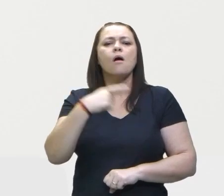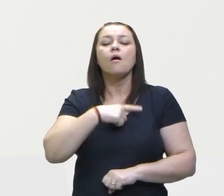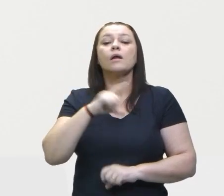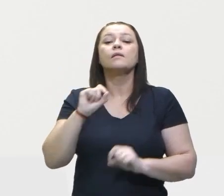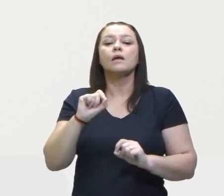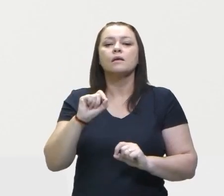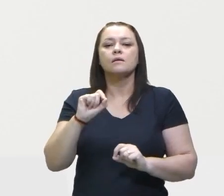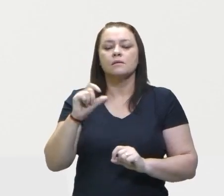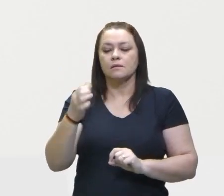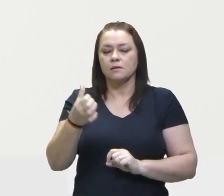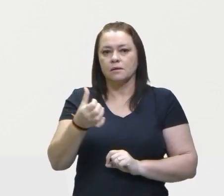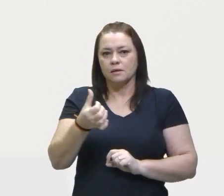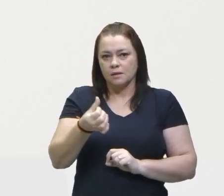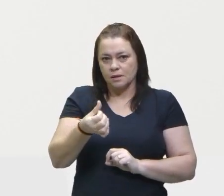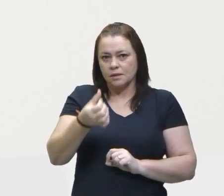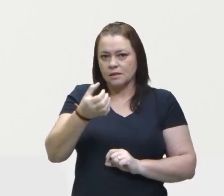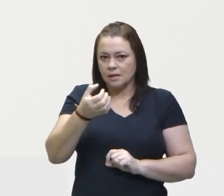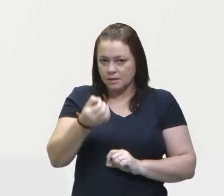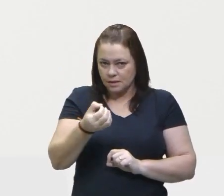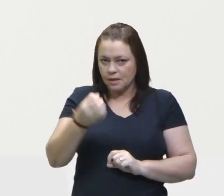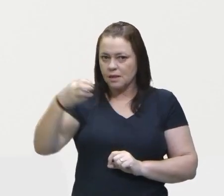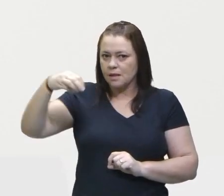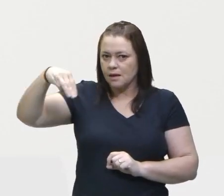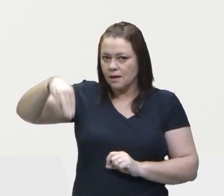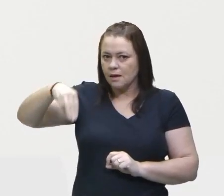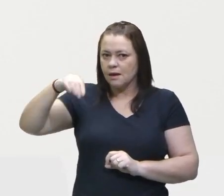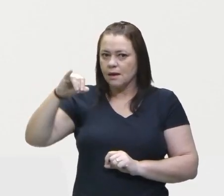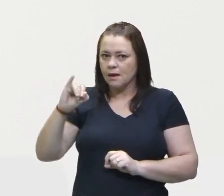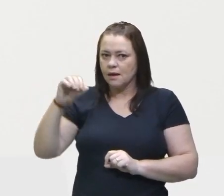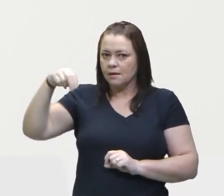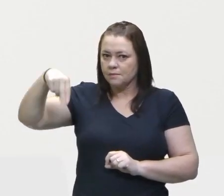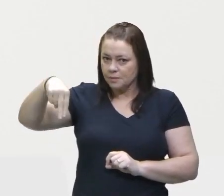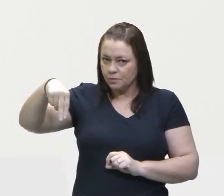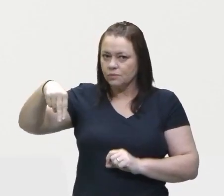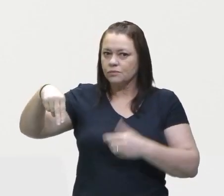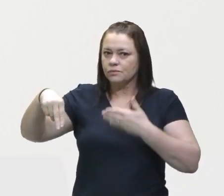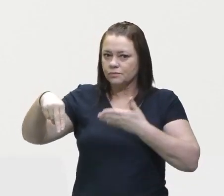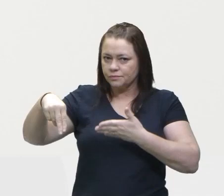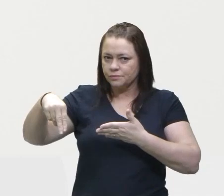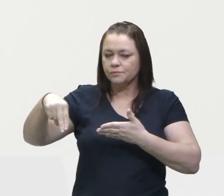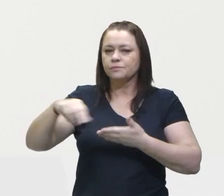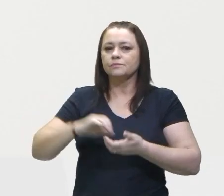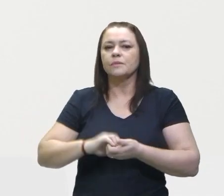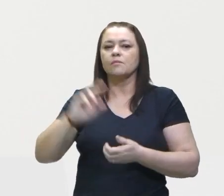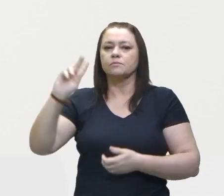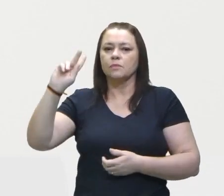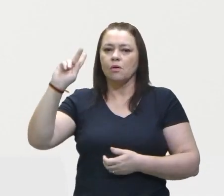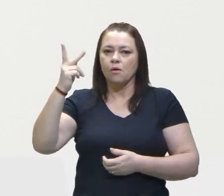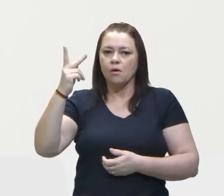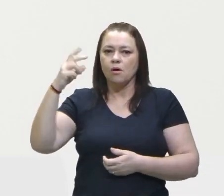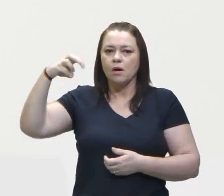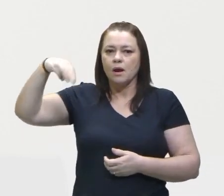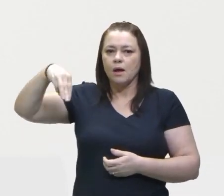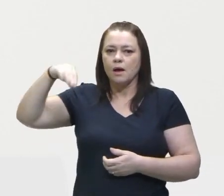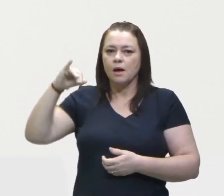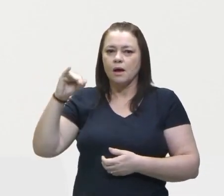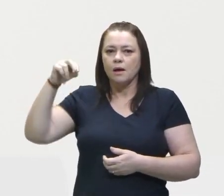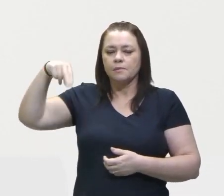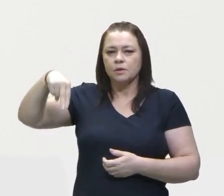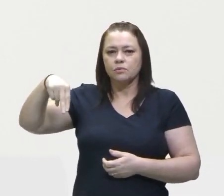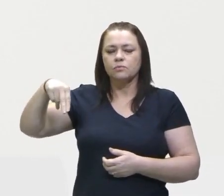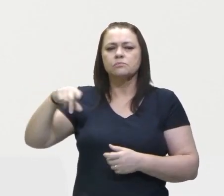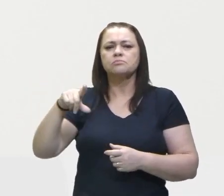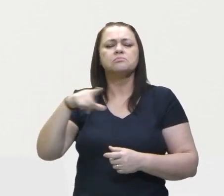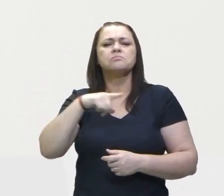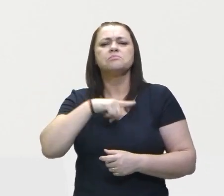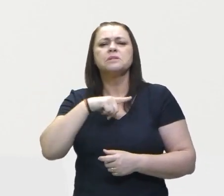60 minutos. É hora, minutos, né? E um minuto